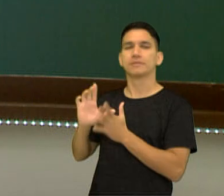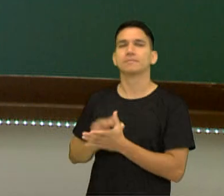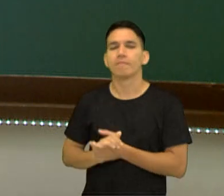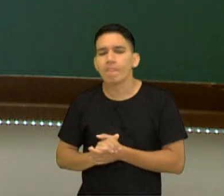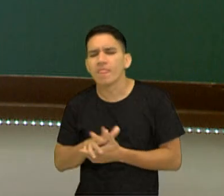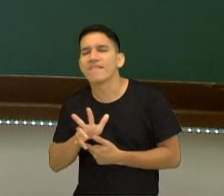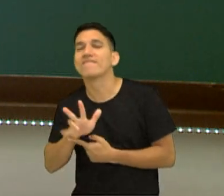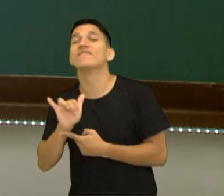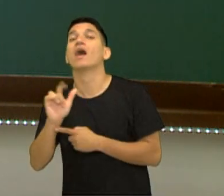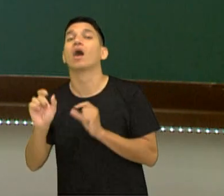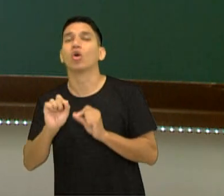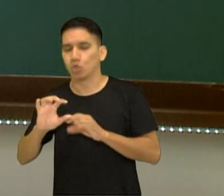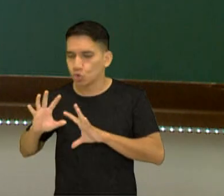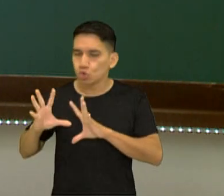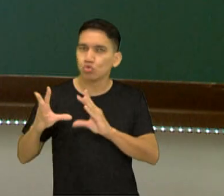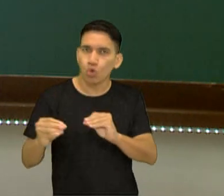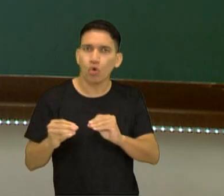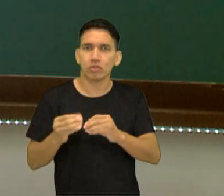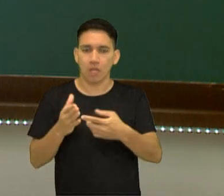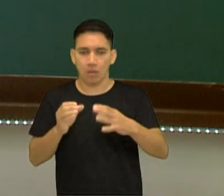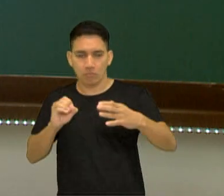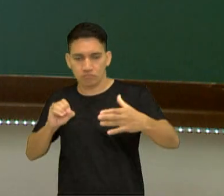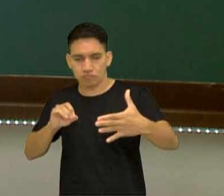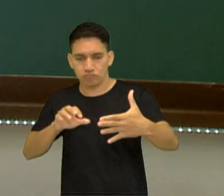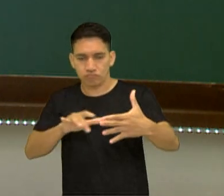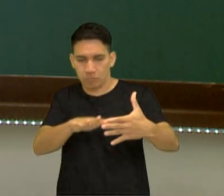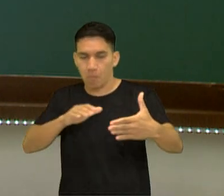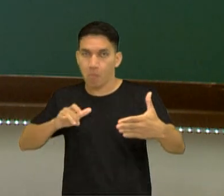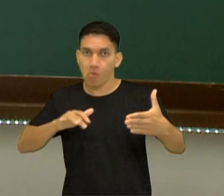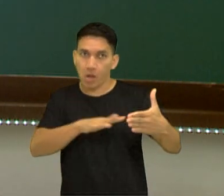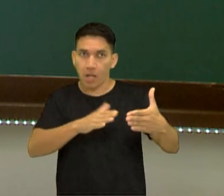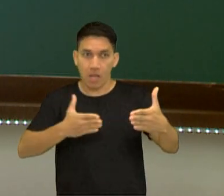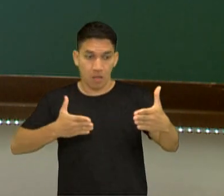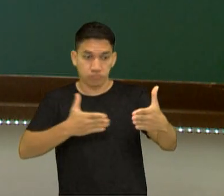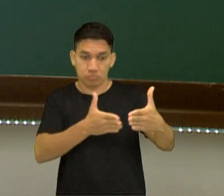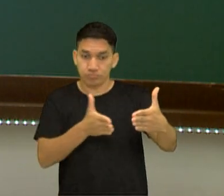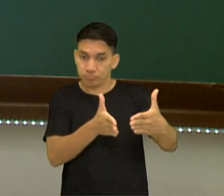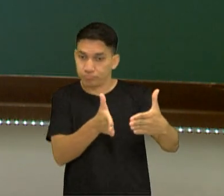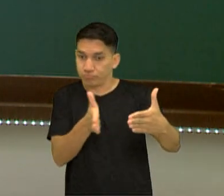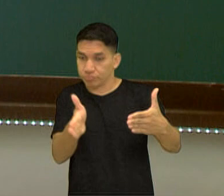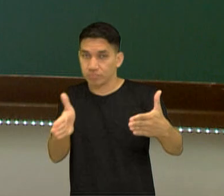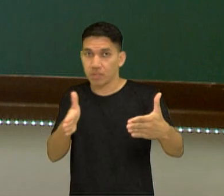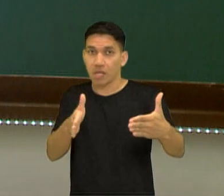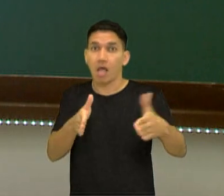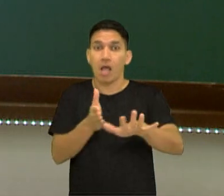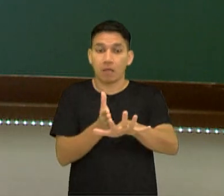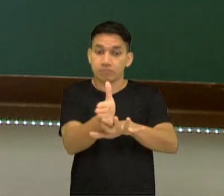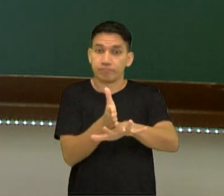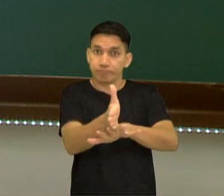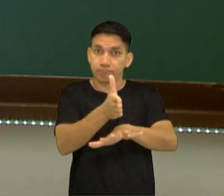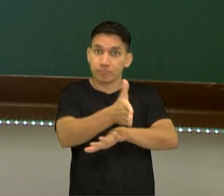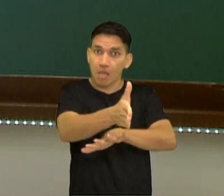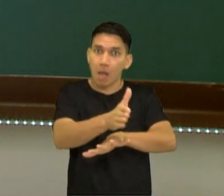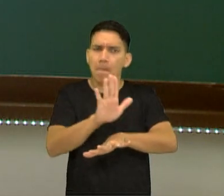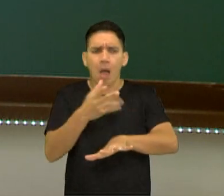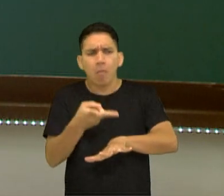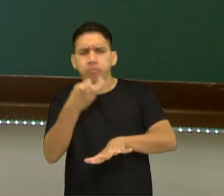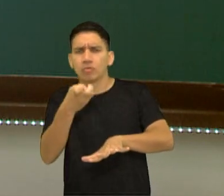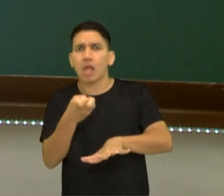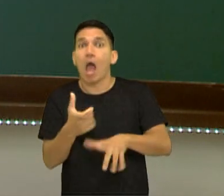fossem todas as marcações retas, mas não foi isso que aconteceu. Ele viu que a maioria passava reto pela lâmina,